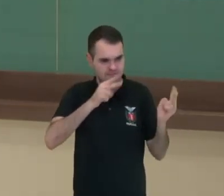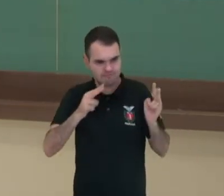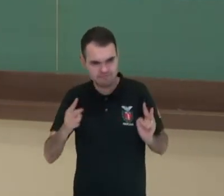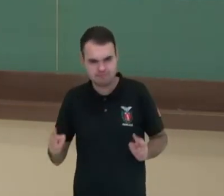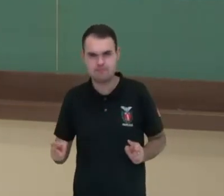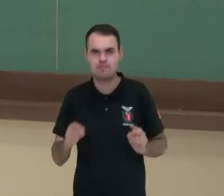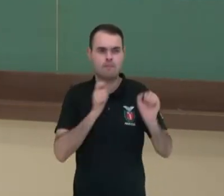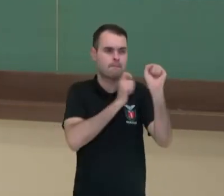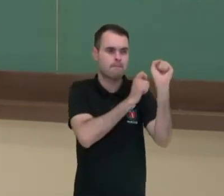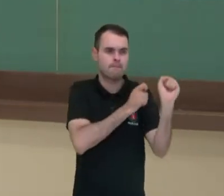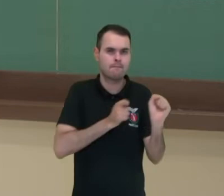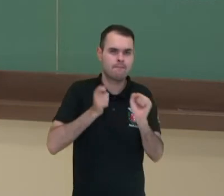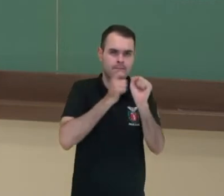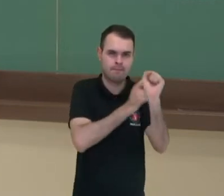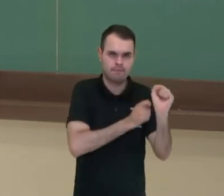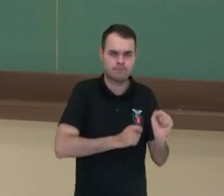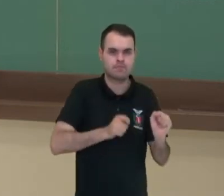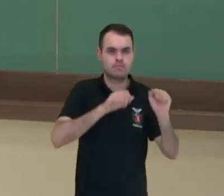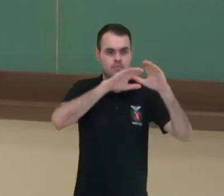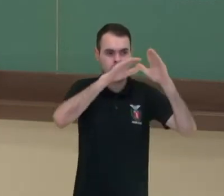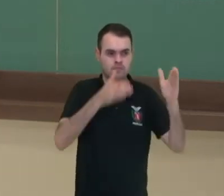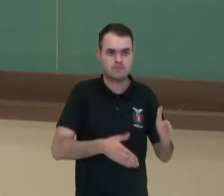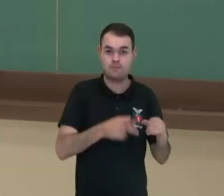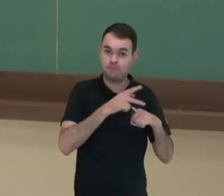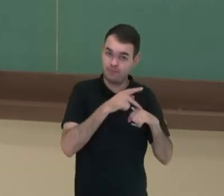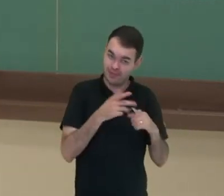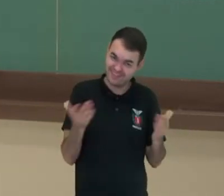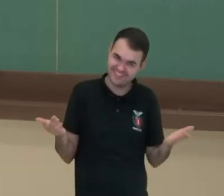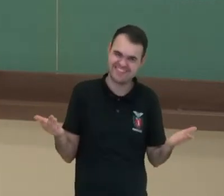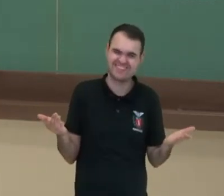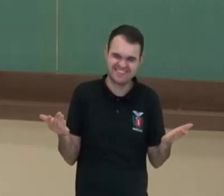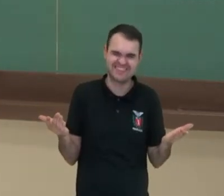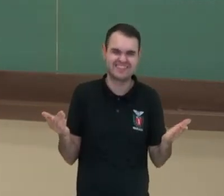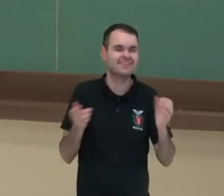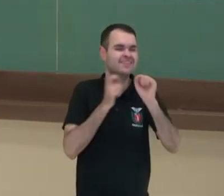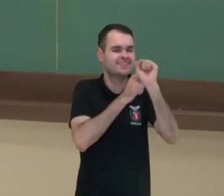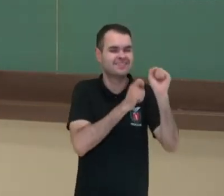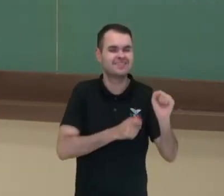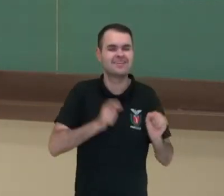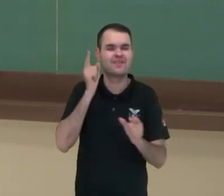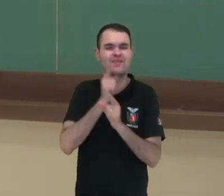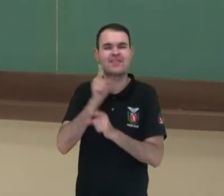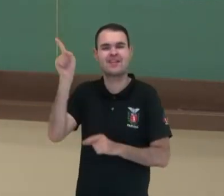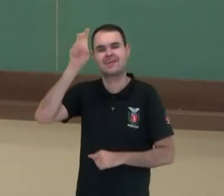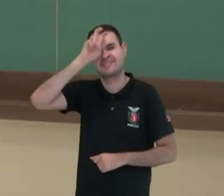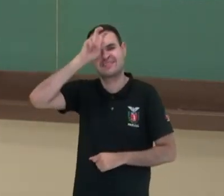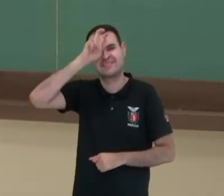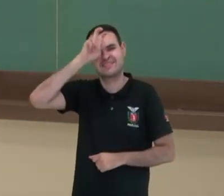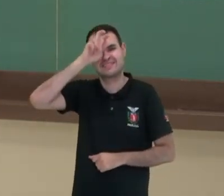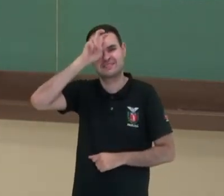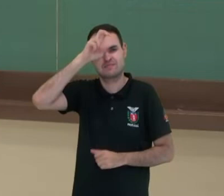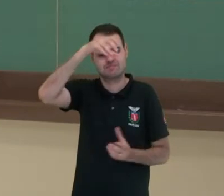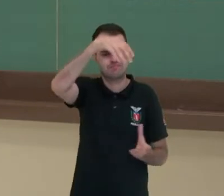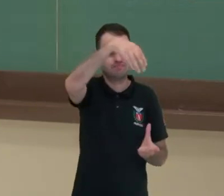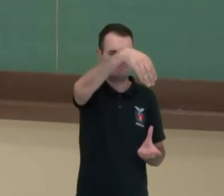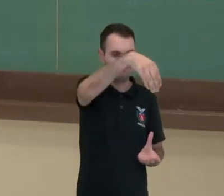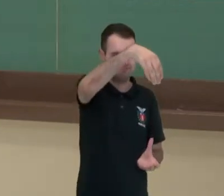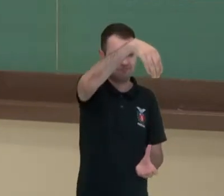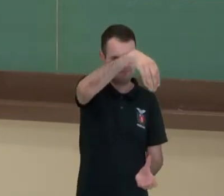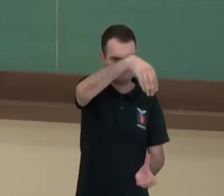né, uma pedra, como diz o nome, encontrada no Egito. Até então, isso